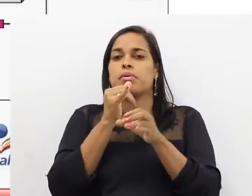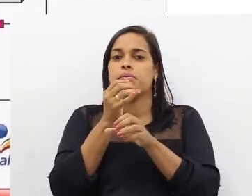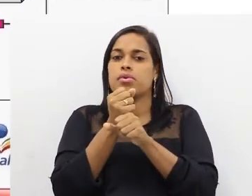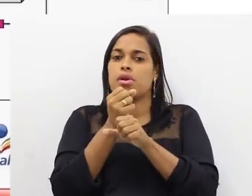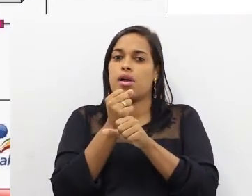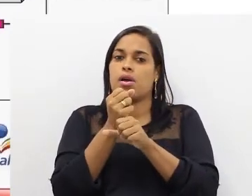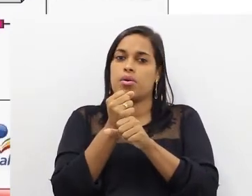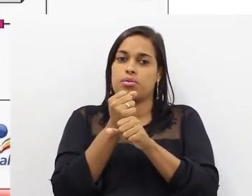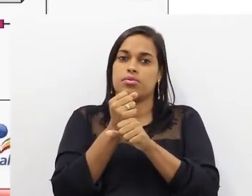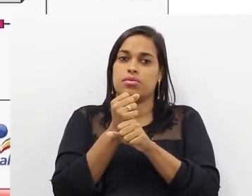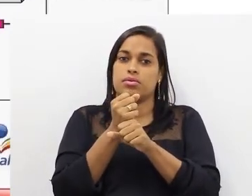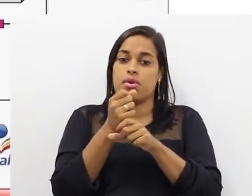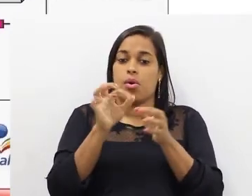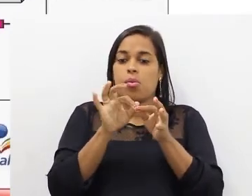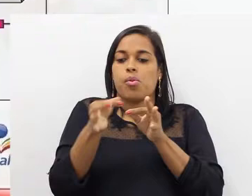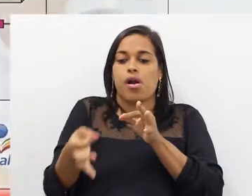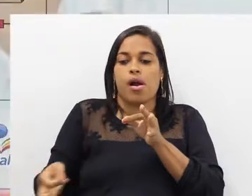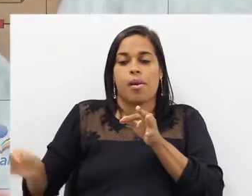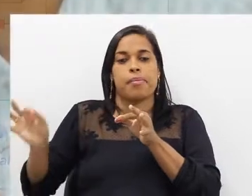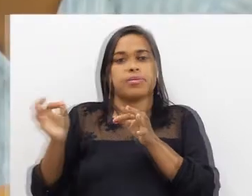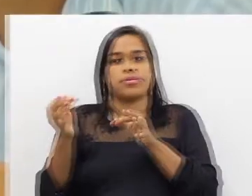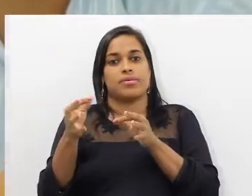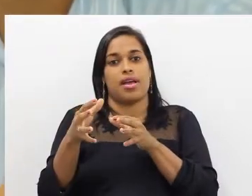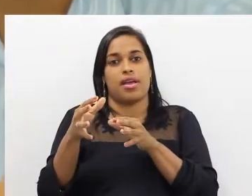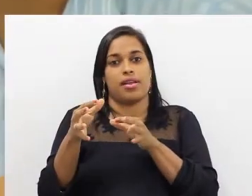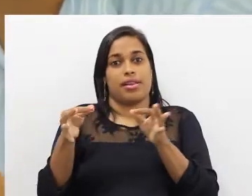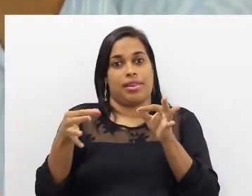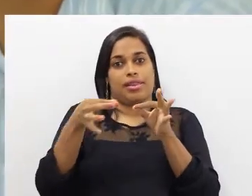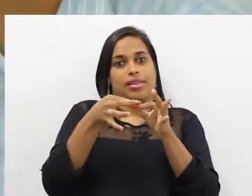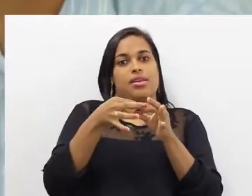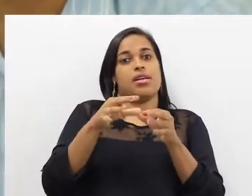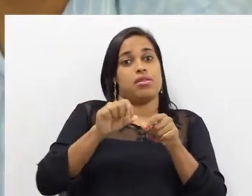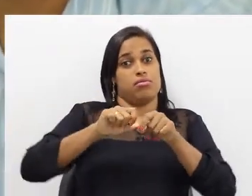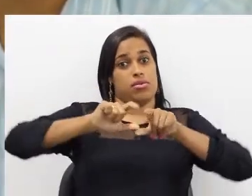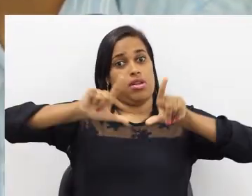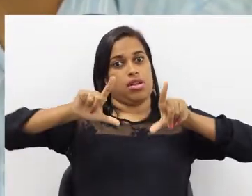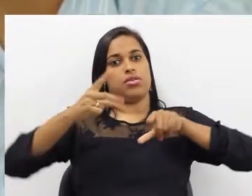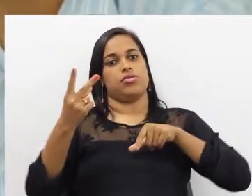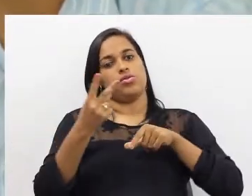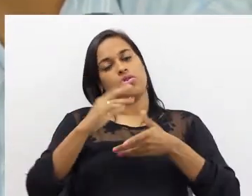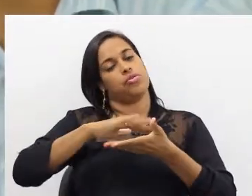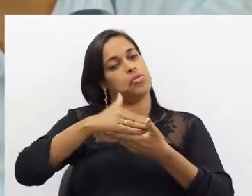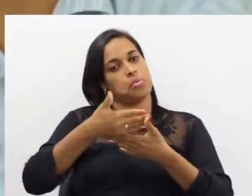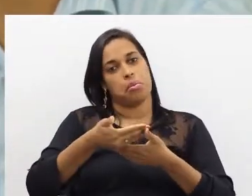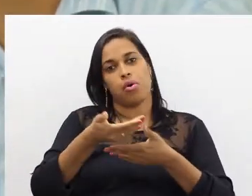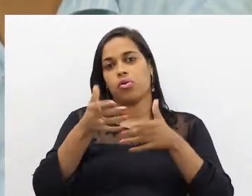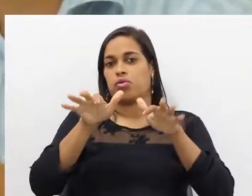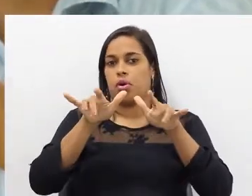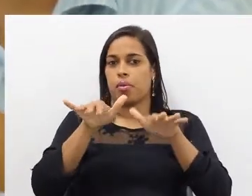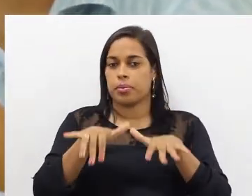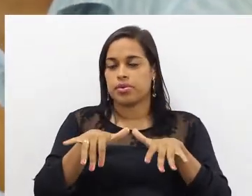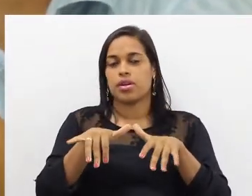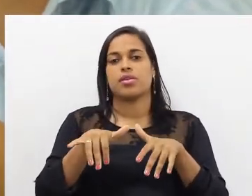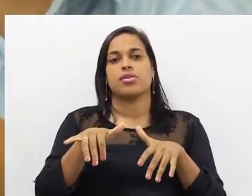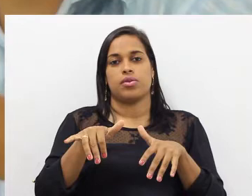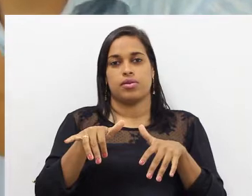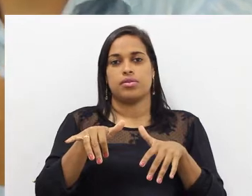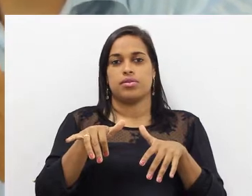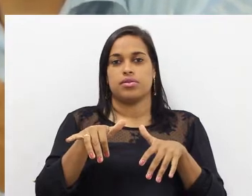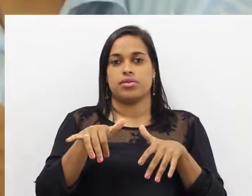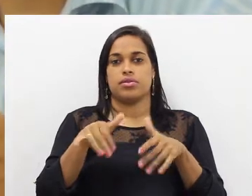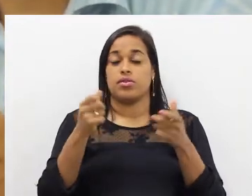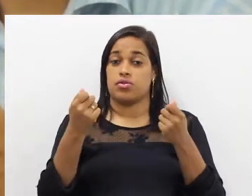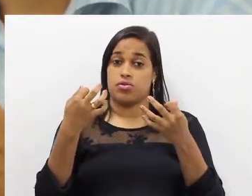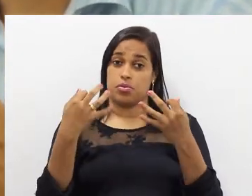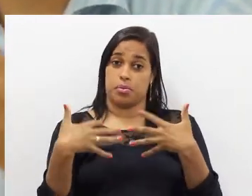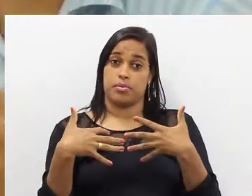de rede que está ligando duas estações, dois computadores, dois notebooks, seja o que for. Então, quando eu tenho uma ligação desse tipo, fisicamente falando agora, eu estou